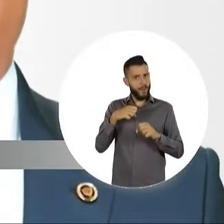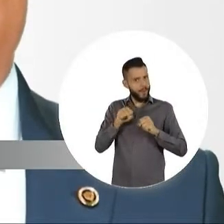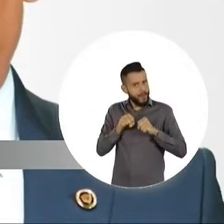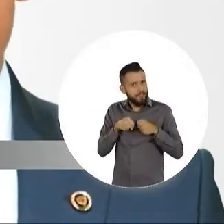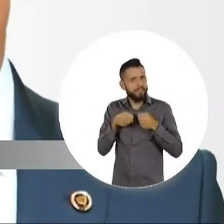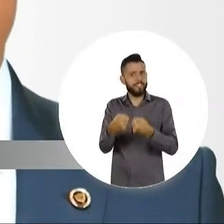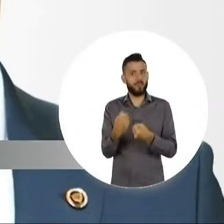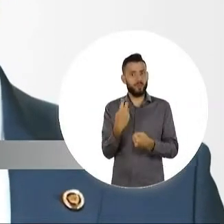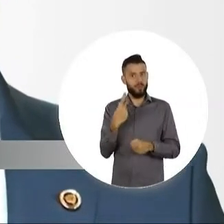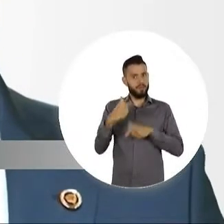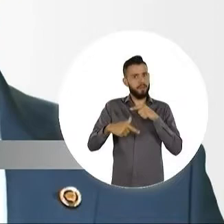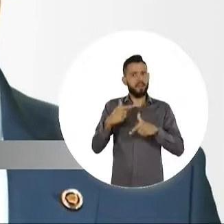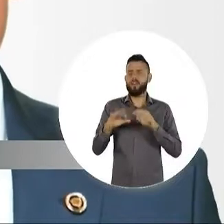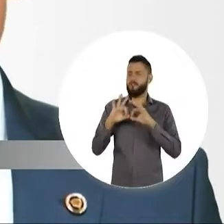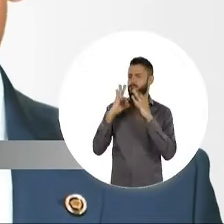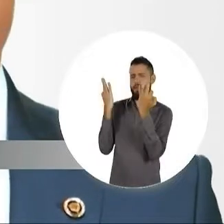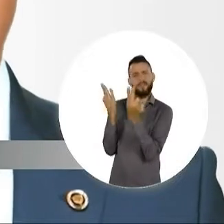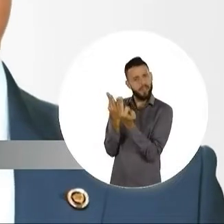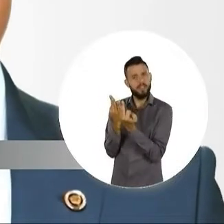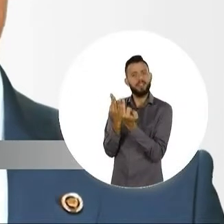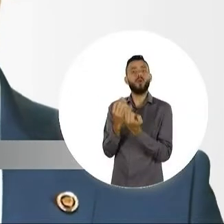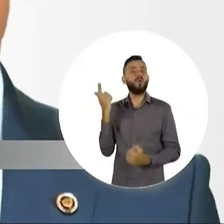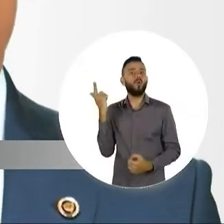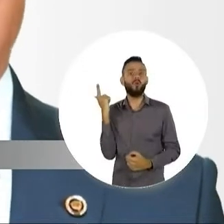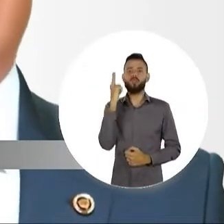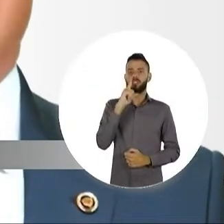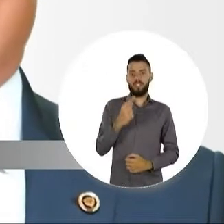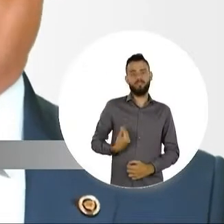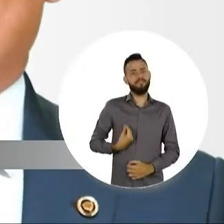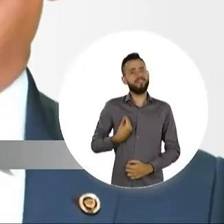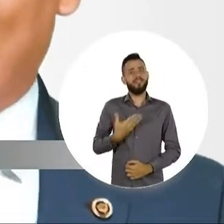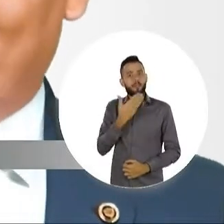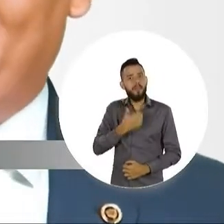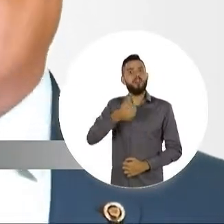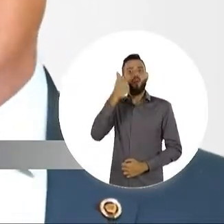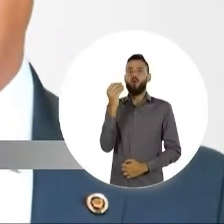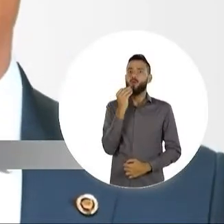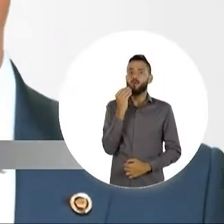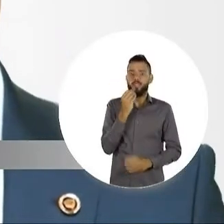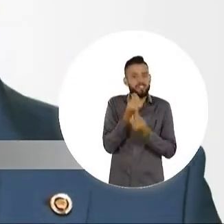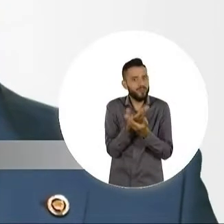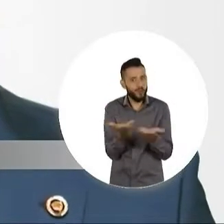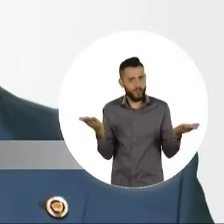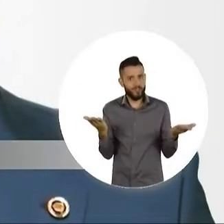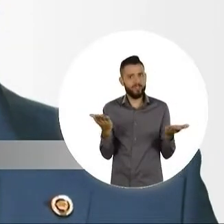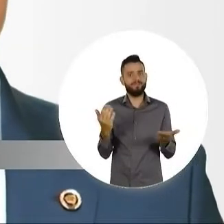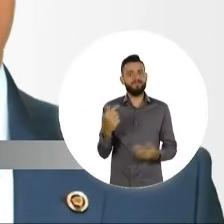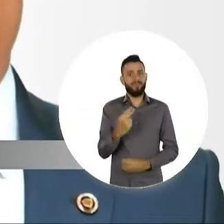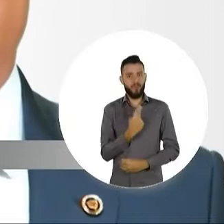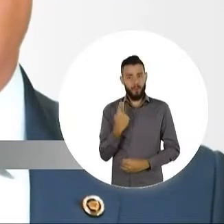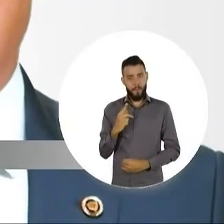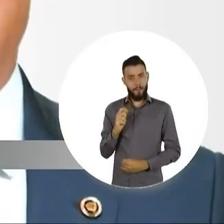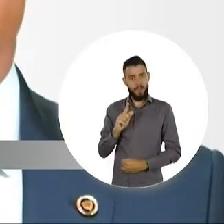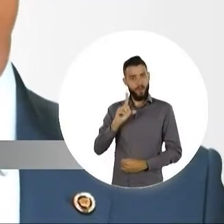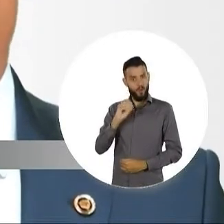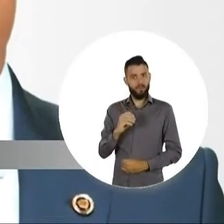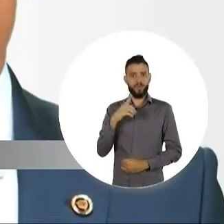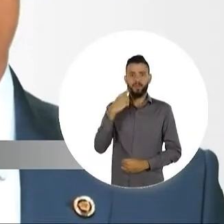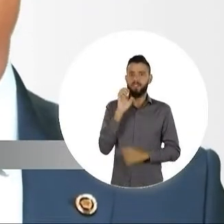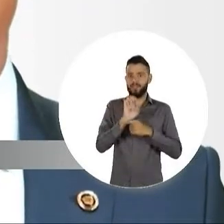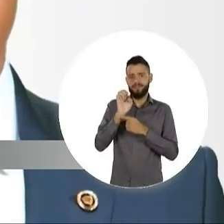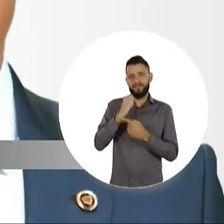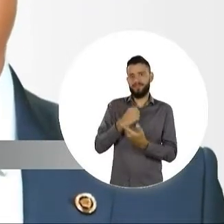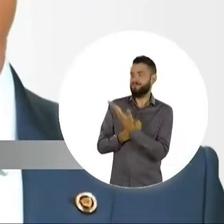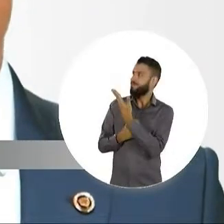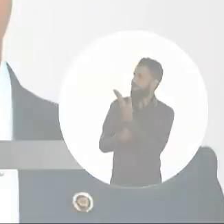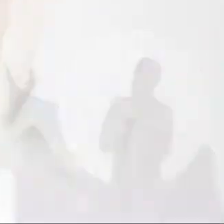interior. Defendi em meus dois mandatos a família e conquistei melhores condições de vida e oportunidades para todos. Sou Paulo Correia Júnior, deputado